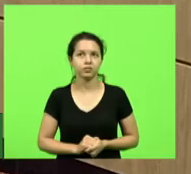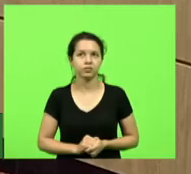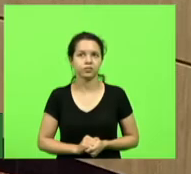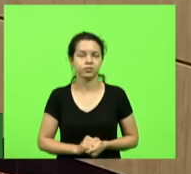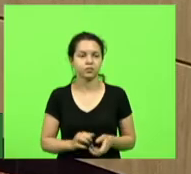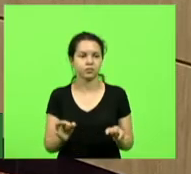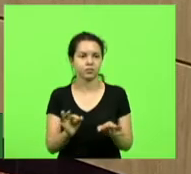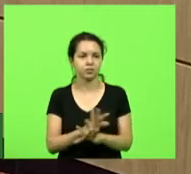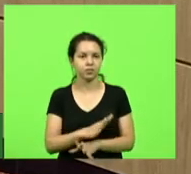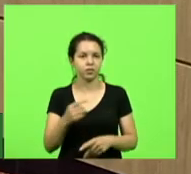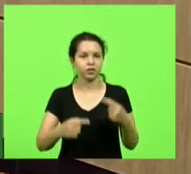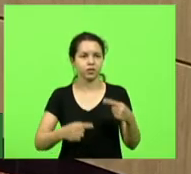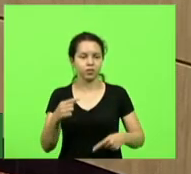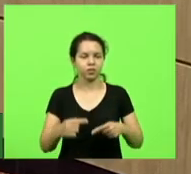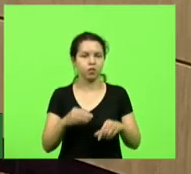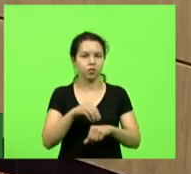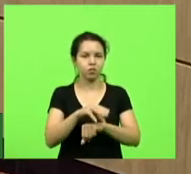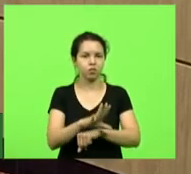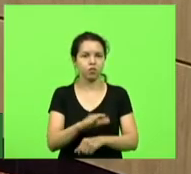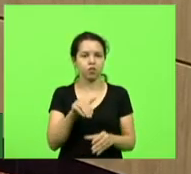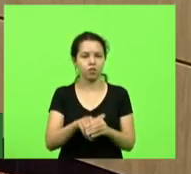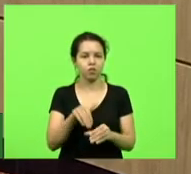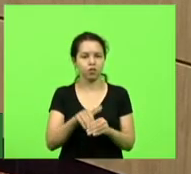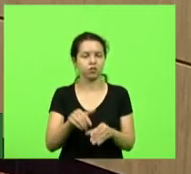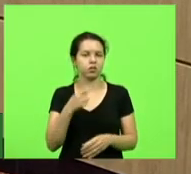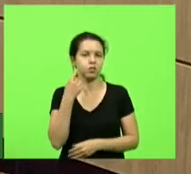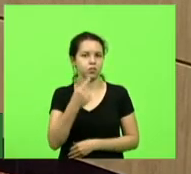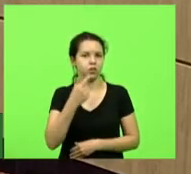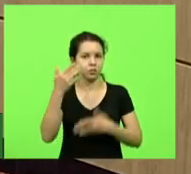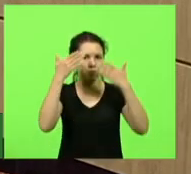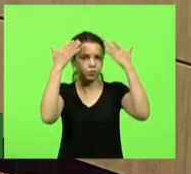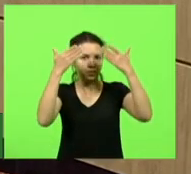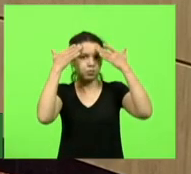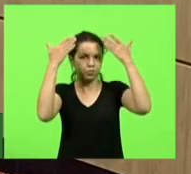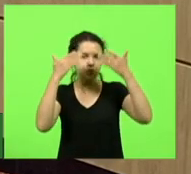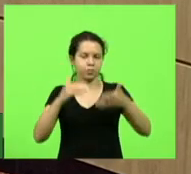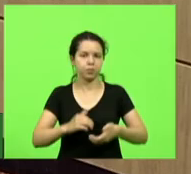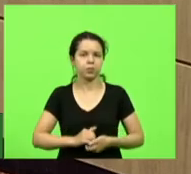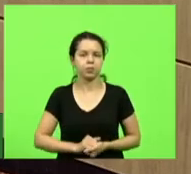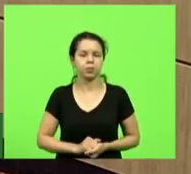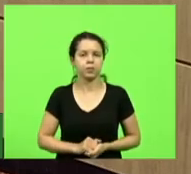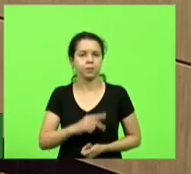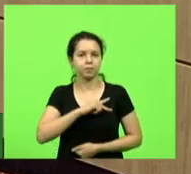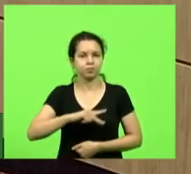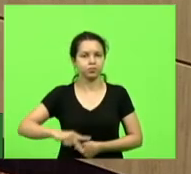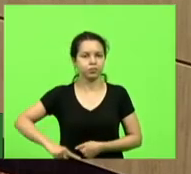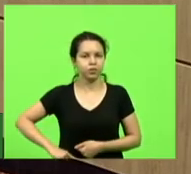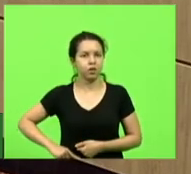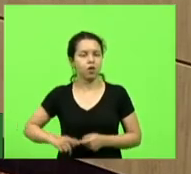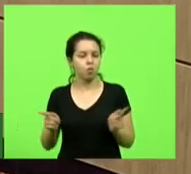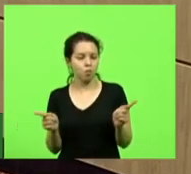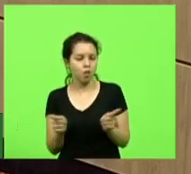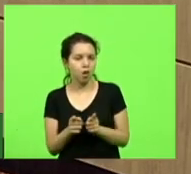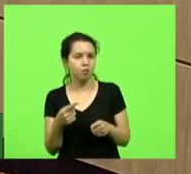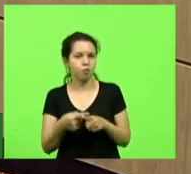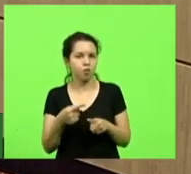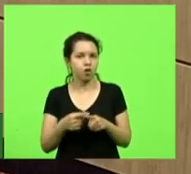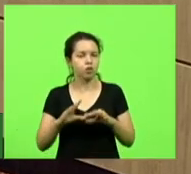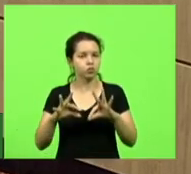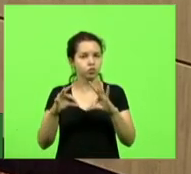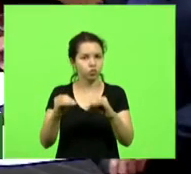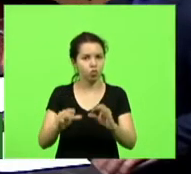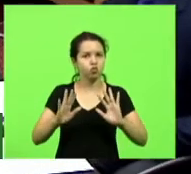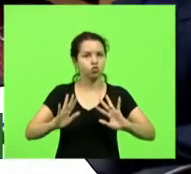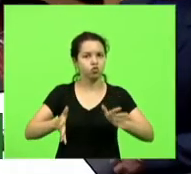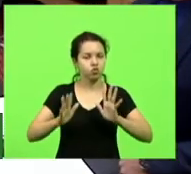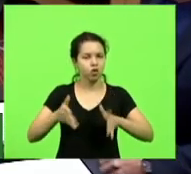Encerrada a discussão, para encaminhamento de voto, com a palavra o deputado José Milton Schaefer. Presidente, de maneira bem breve, porque todos aqui já